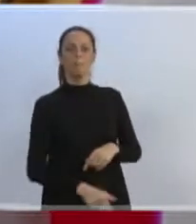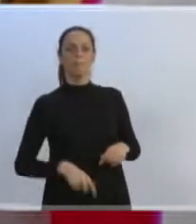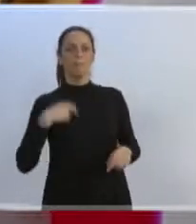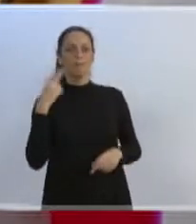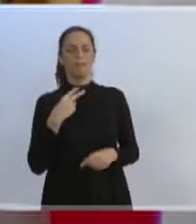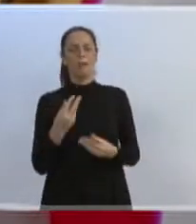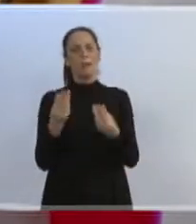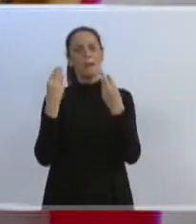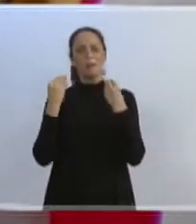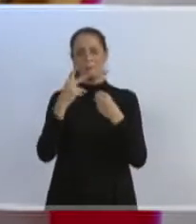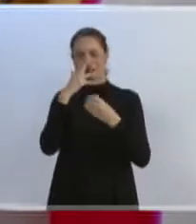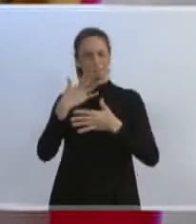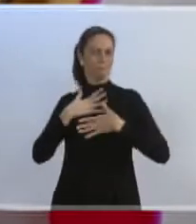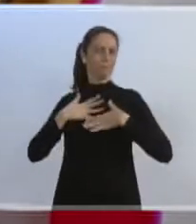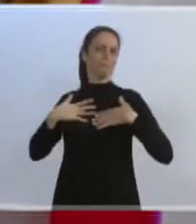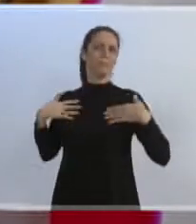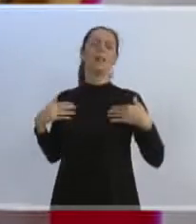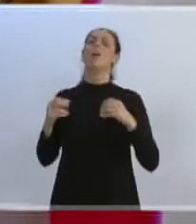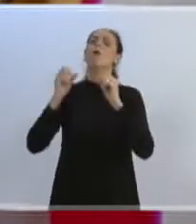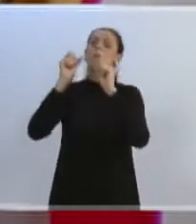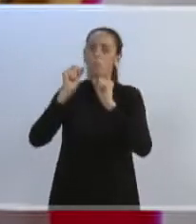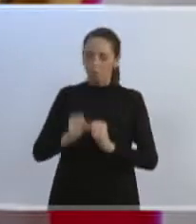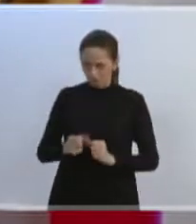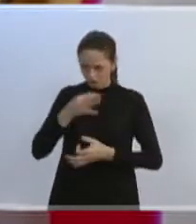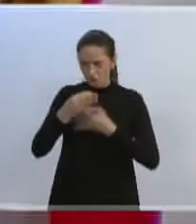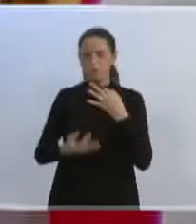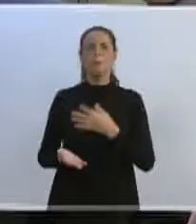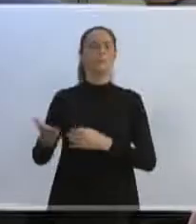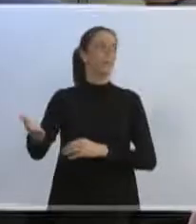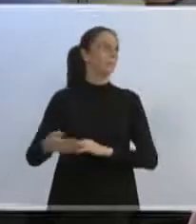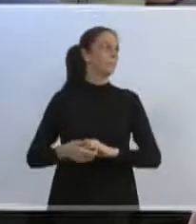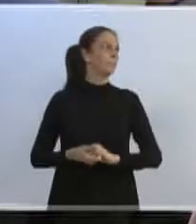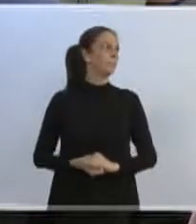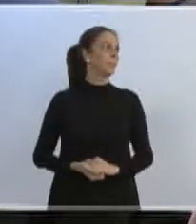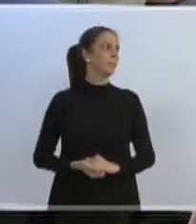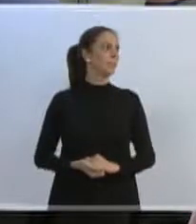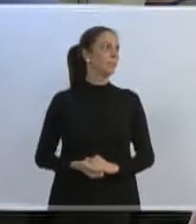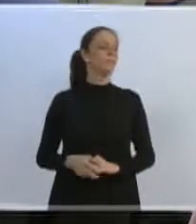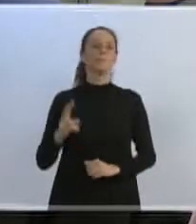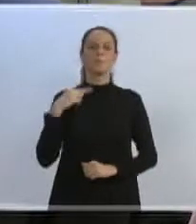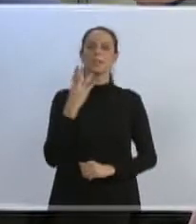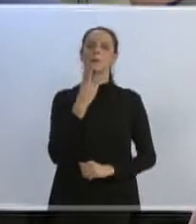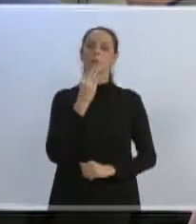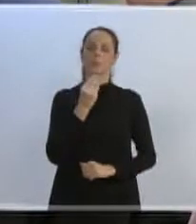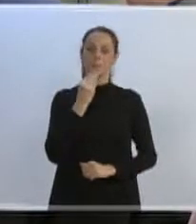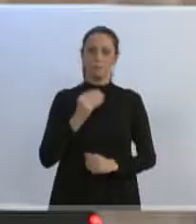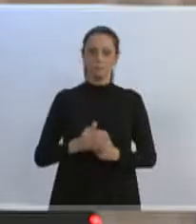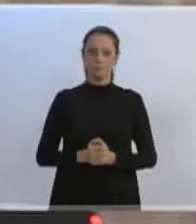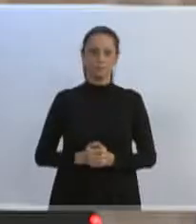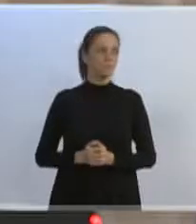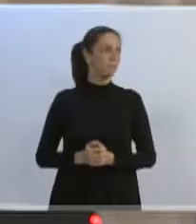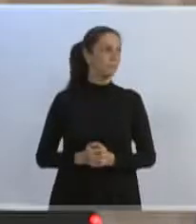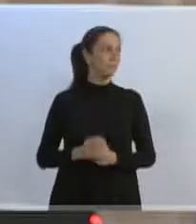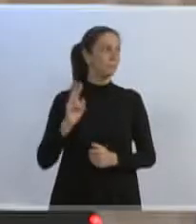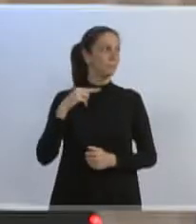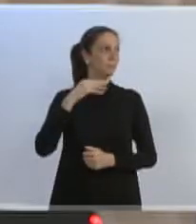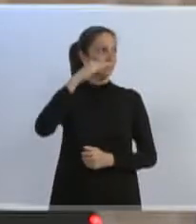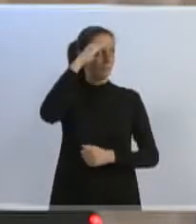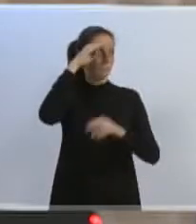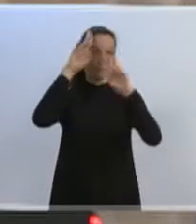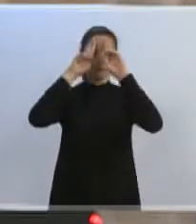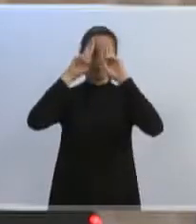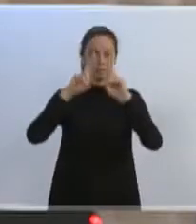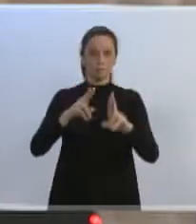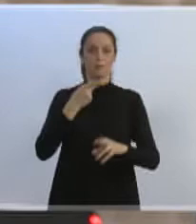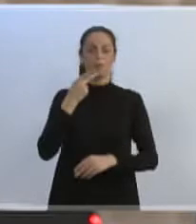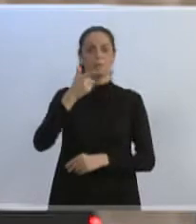Eu não consigo entender, mas vou conceder uma parte, Vossa Excelência. Com a palavra em a parte, vereador Bruno Cunha. Vereador Jovino, com todo respeito,